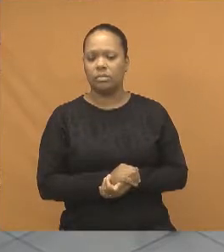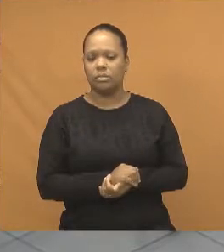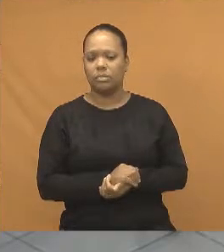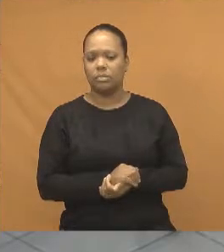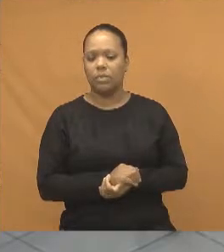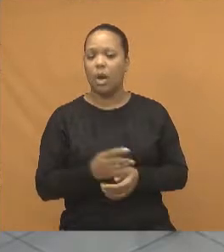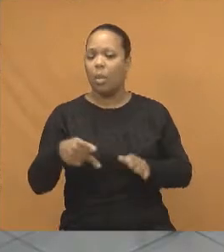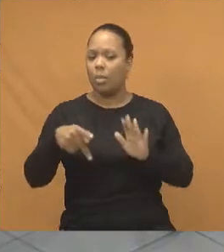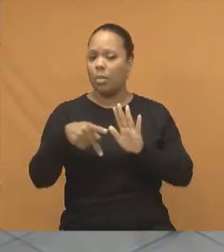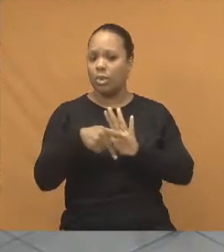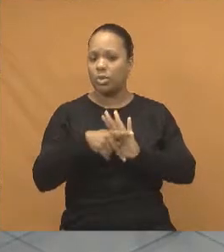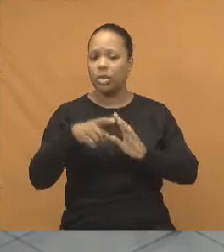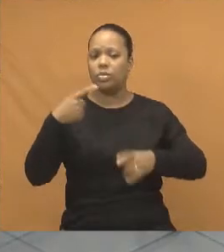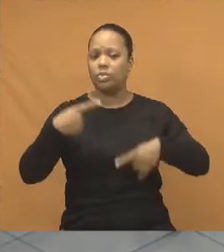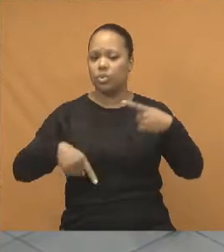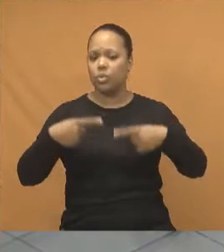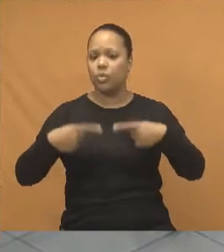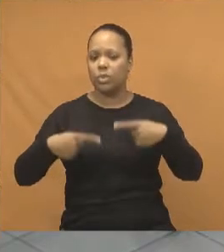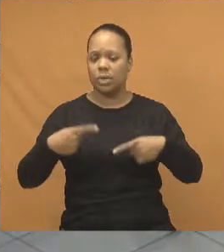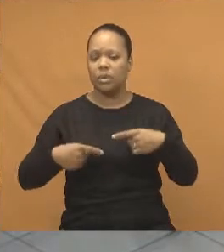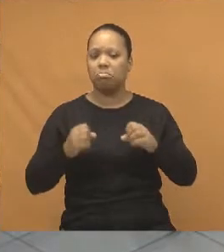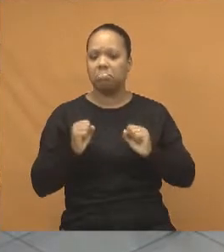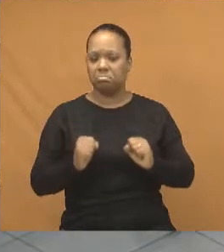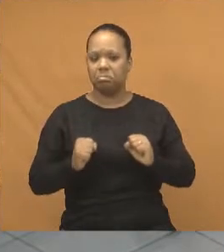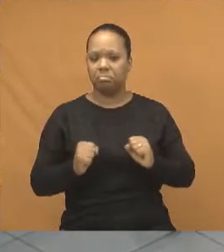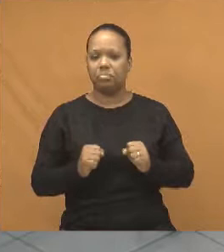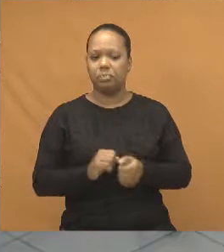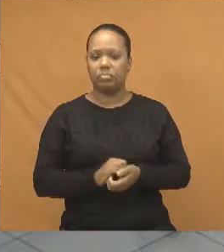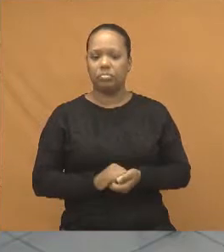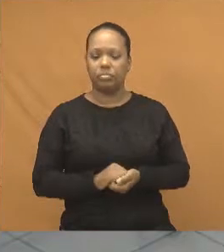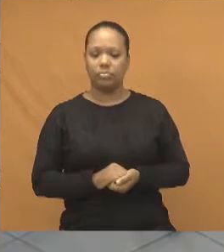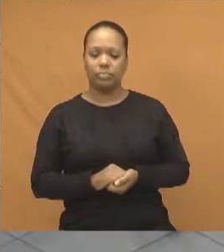O projeto continua em discussão.